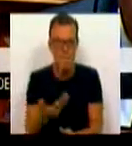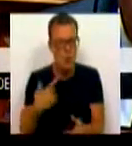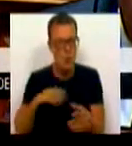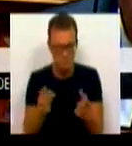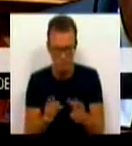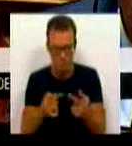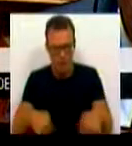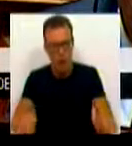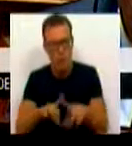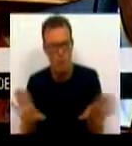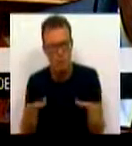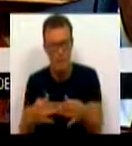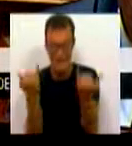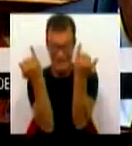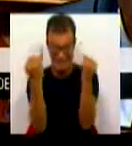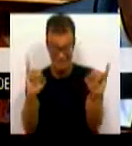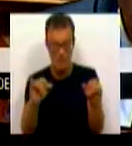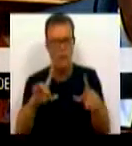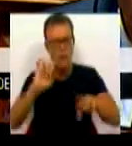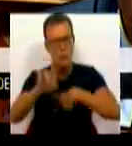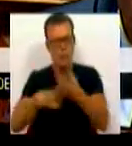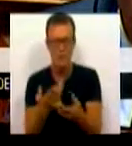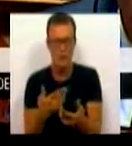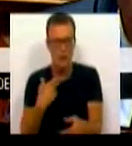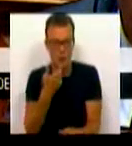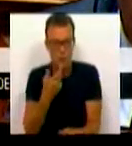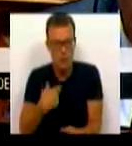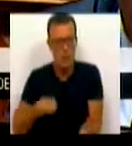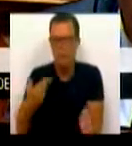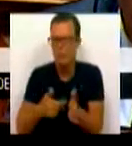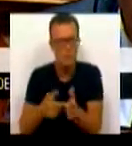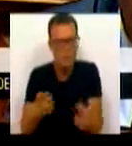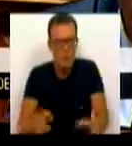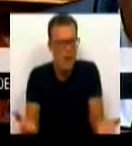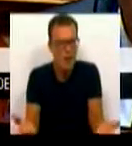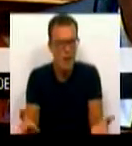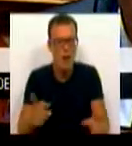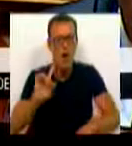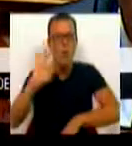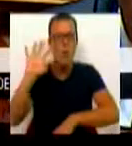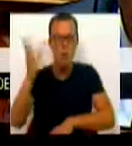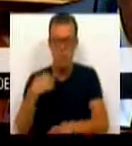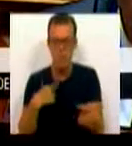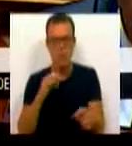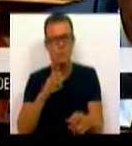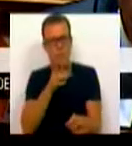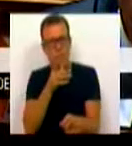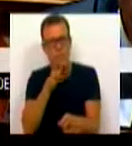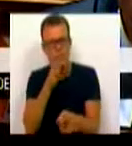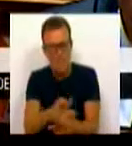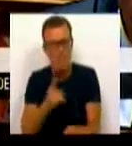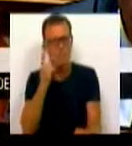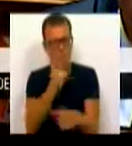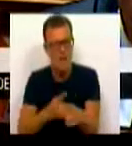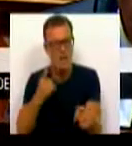técnica independente e não sabe esperar por essas respostas. Quando continua a contrariar aquilo que o seu próprio